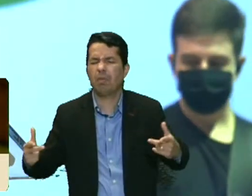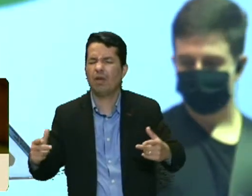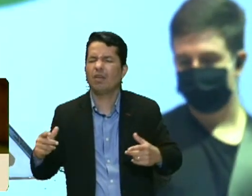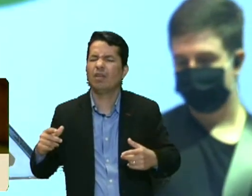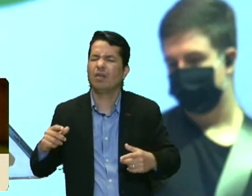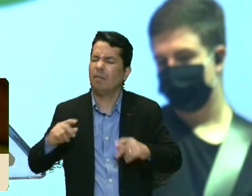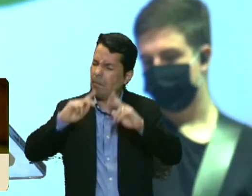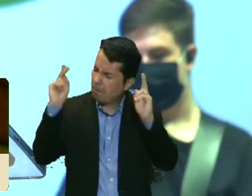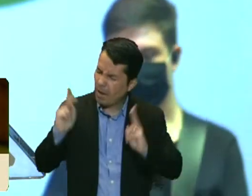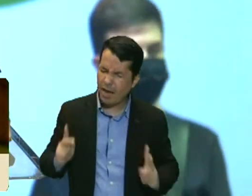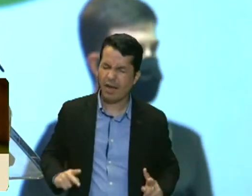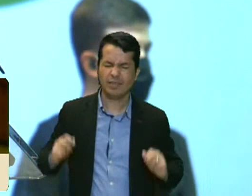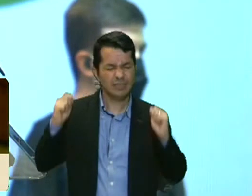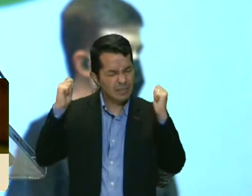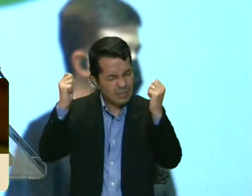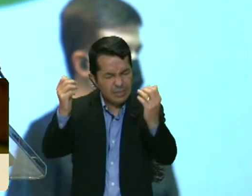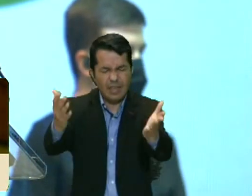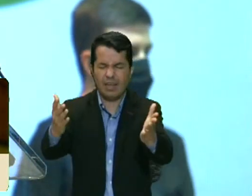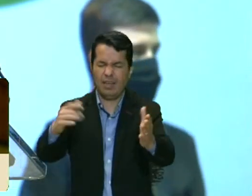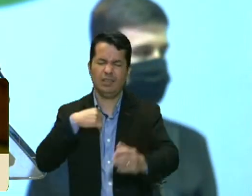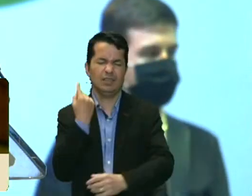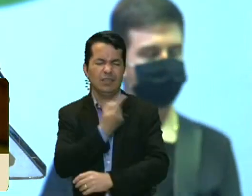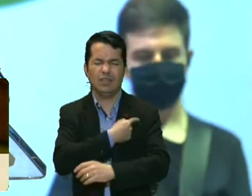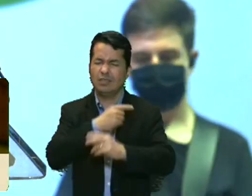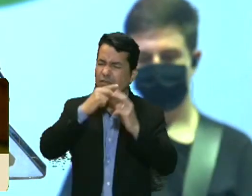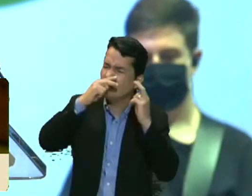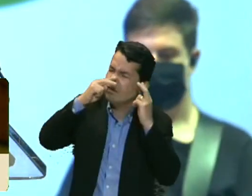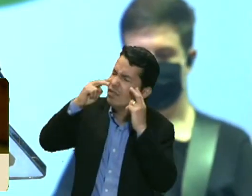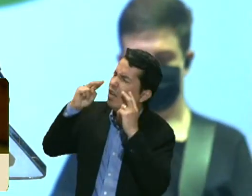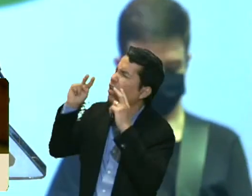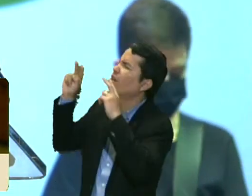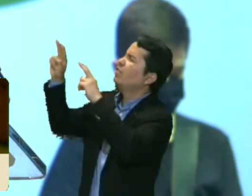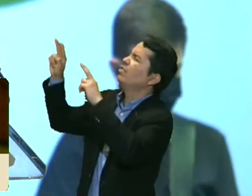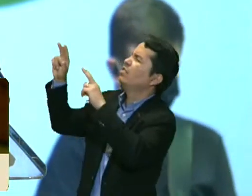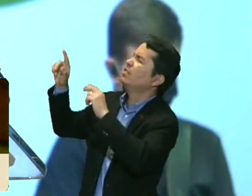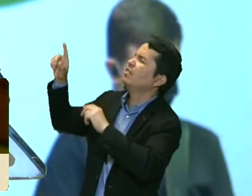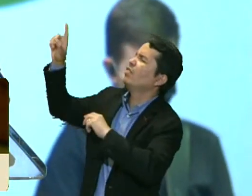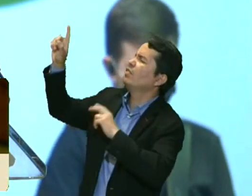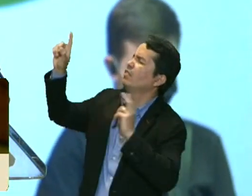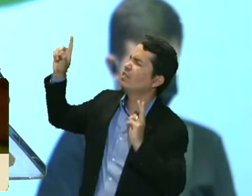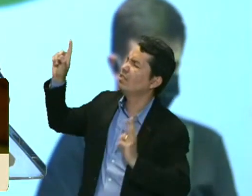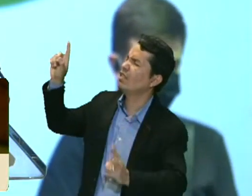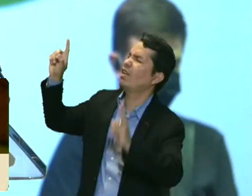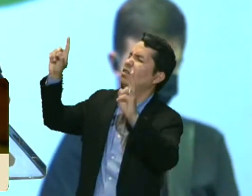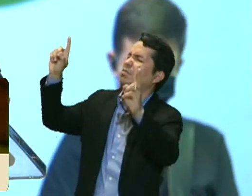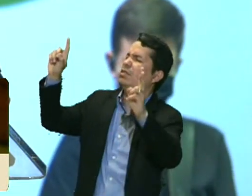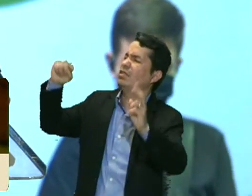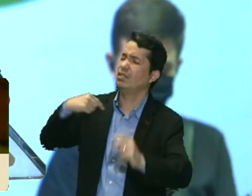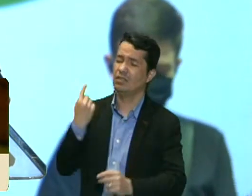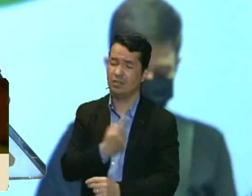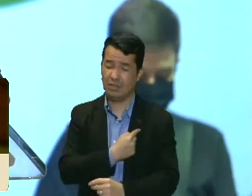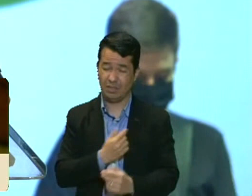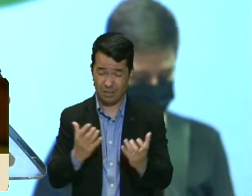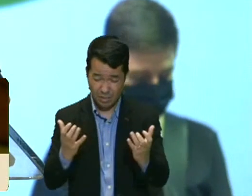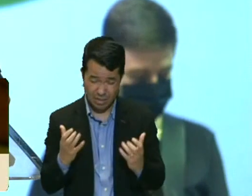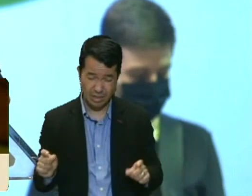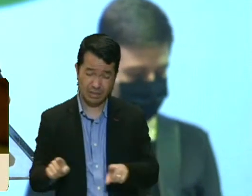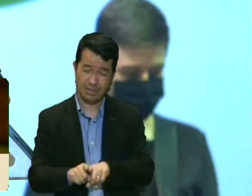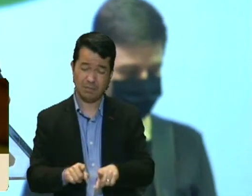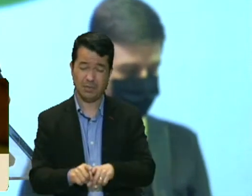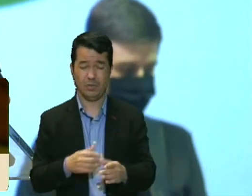Senhor. E Pai, nós queremos demonstrar a Ti, em qualquer